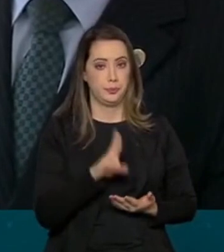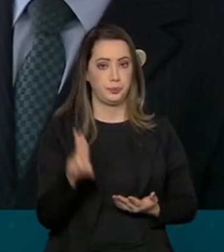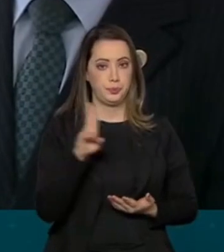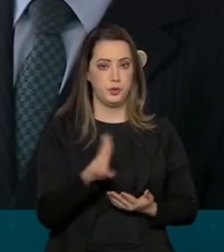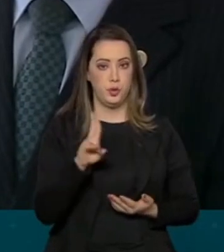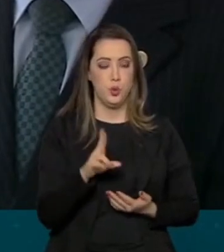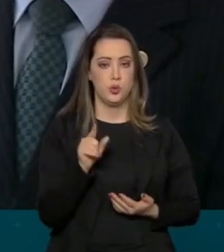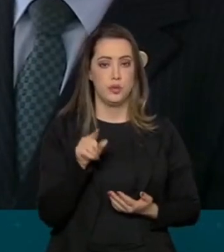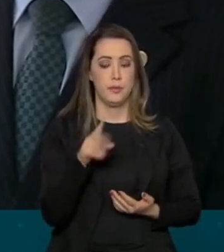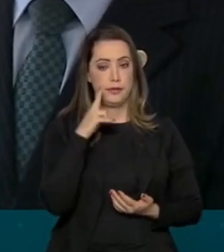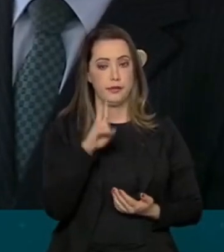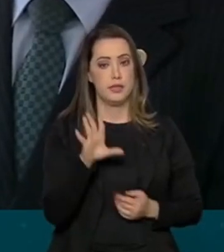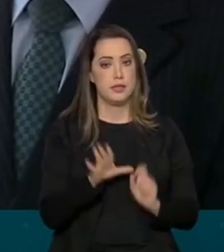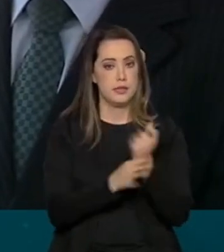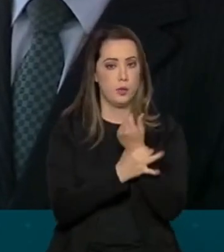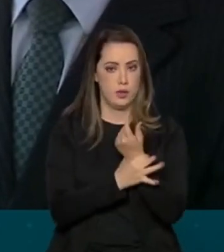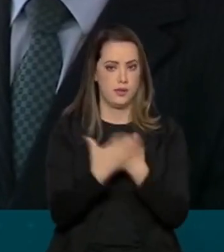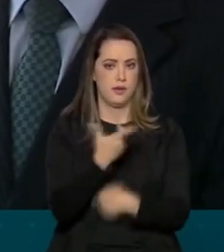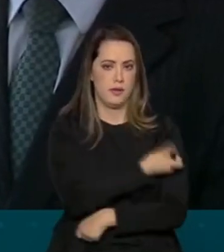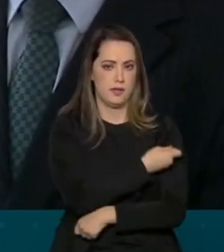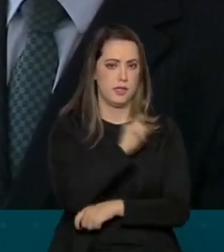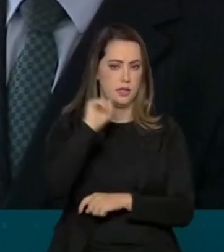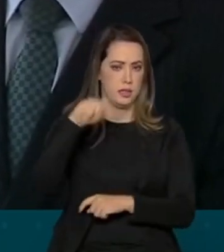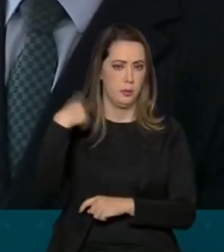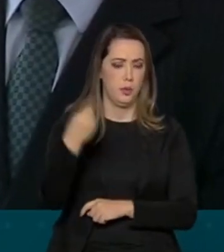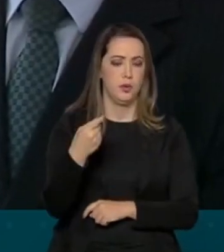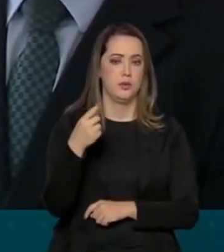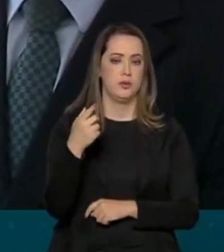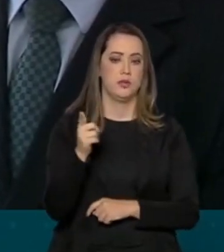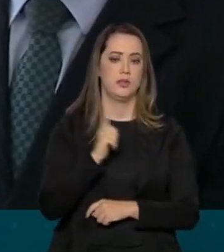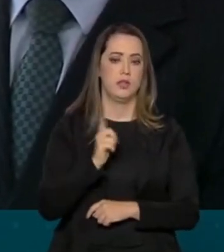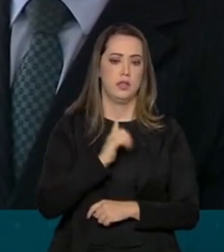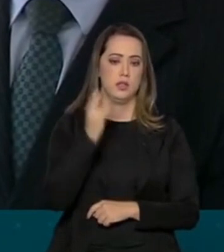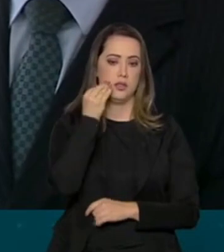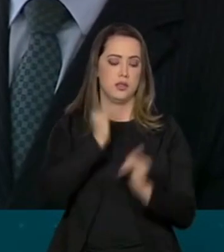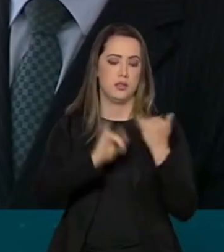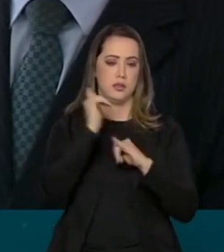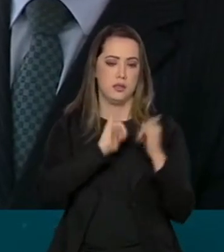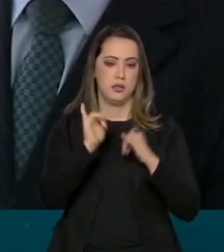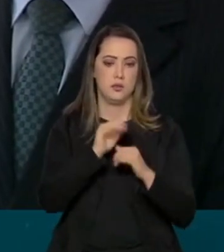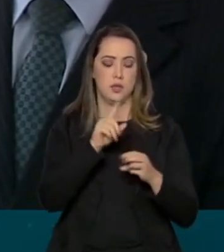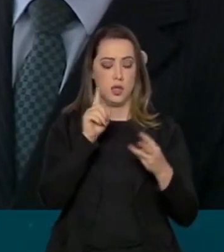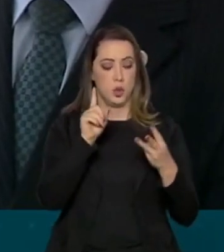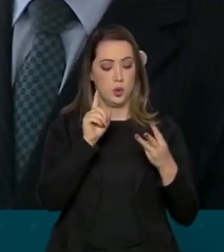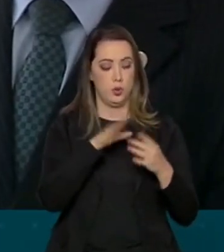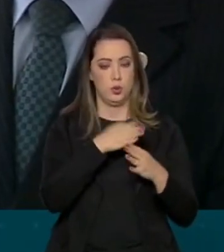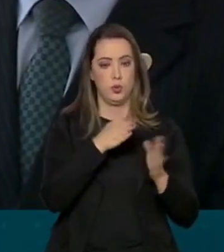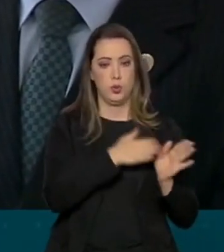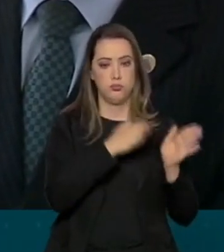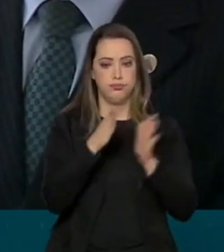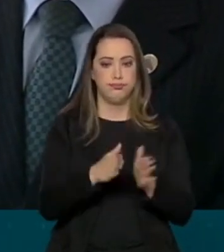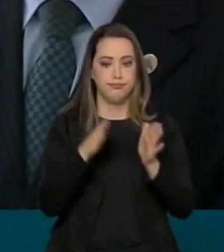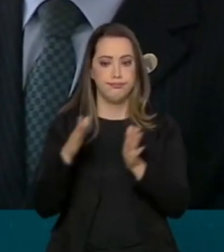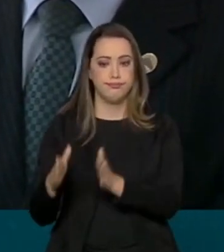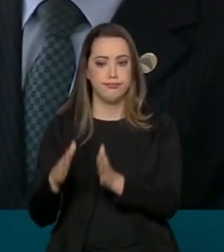testar a segurança da vacina. Logo depois desses testes, entram os testes clínicos fase 3, que aí já são com